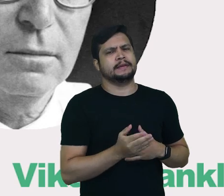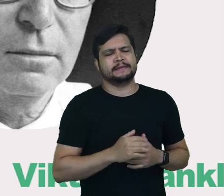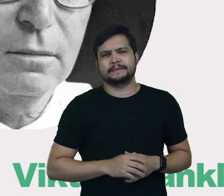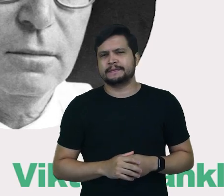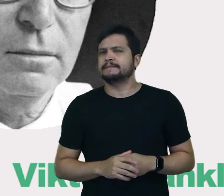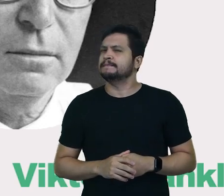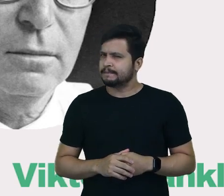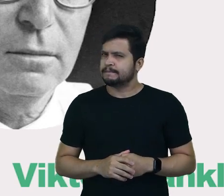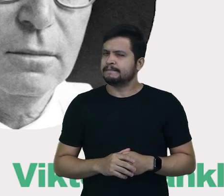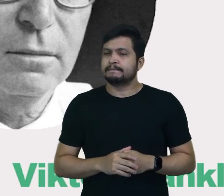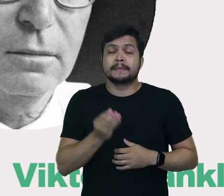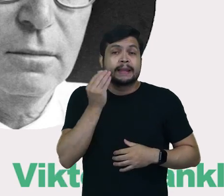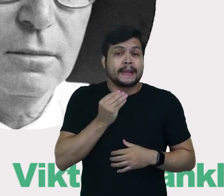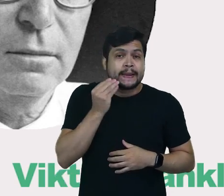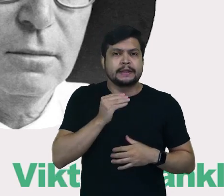boa.